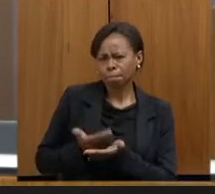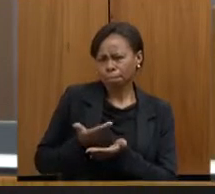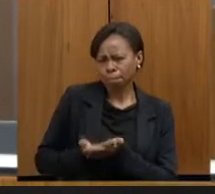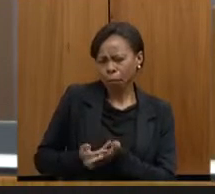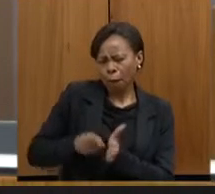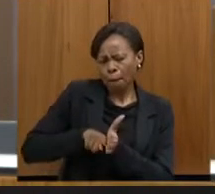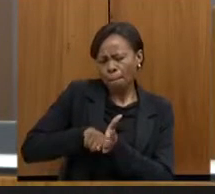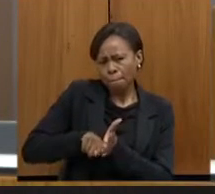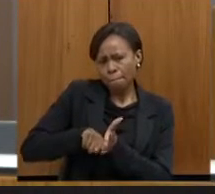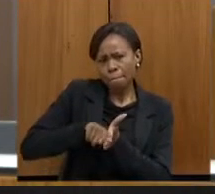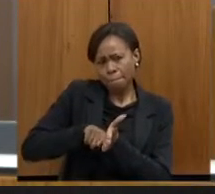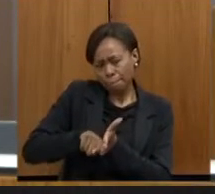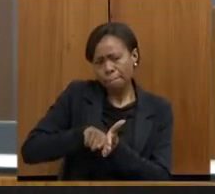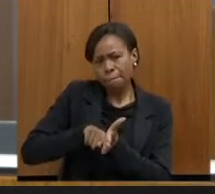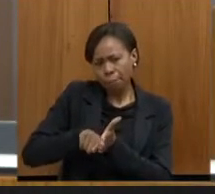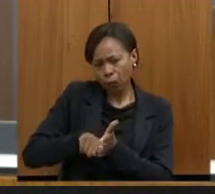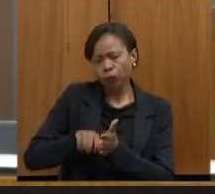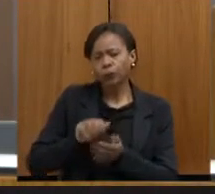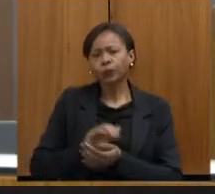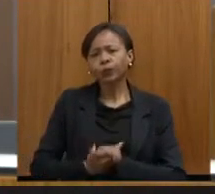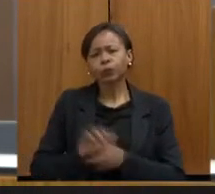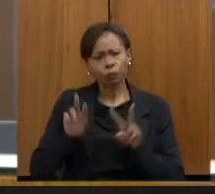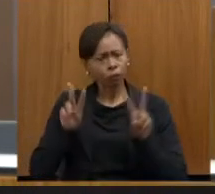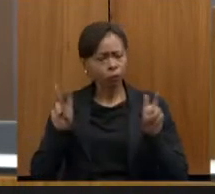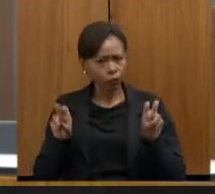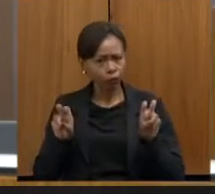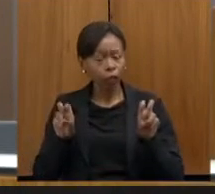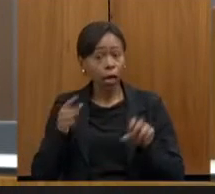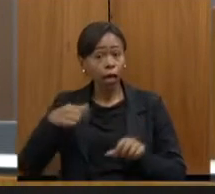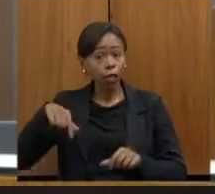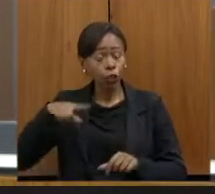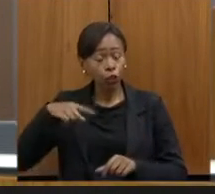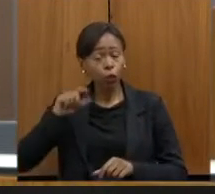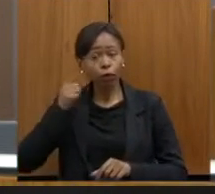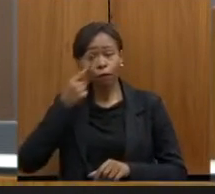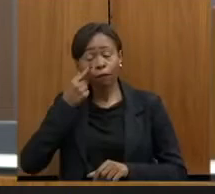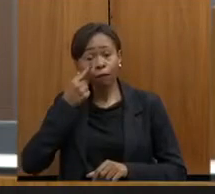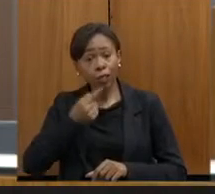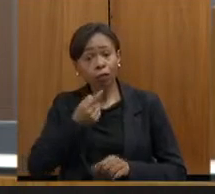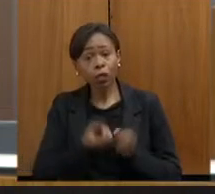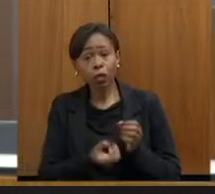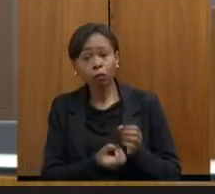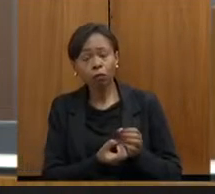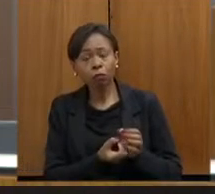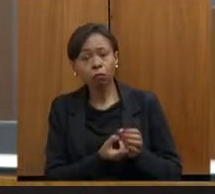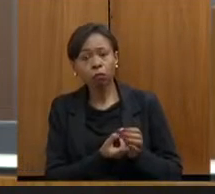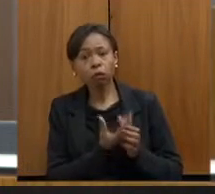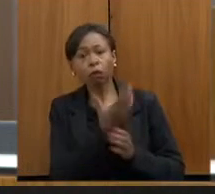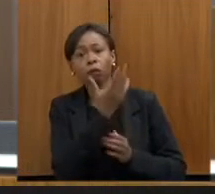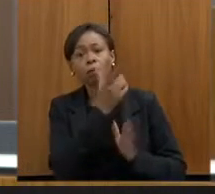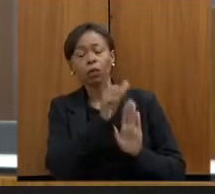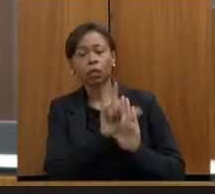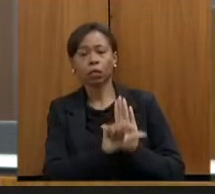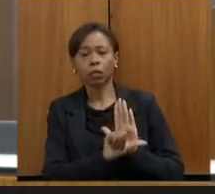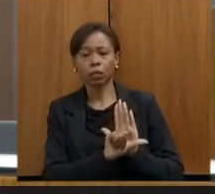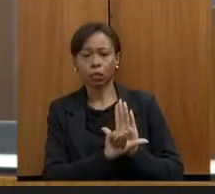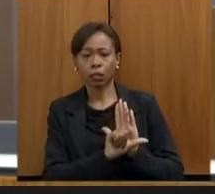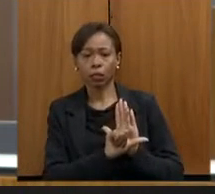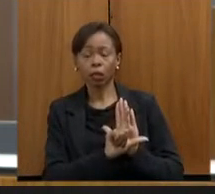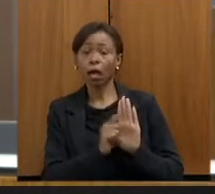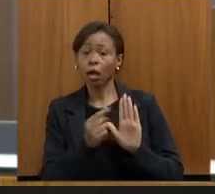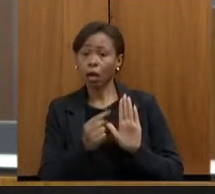e vimos nascer efetivamente uma lei que tem essa preocupação